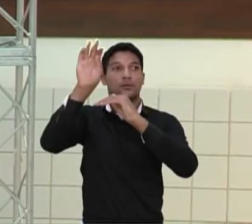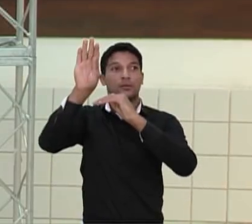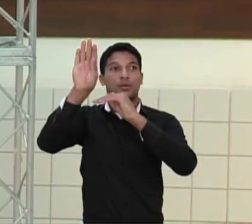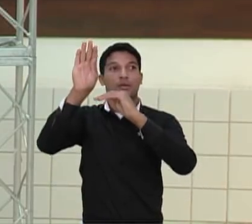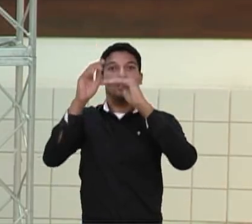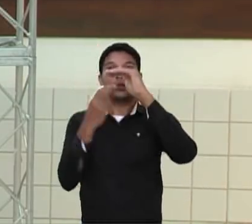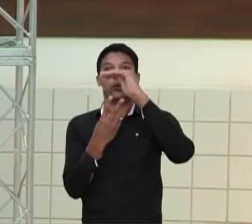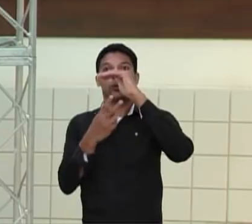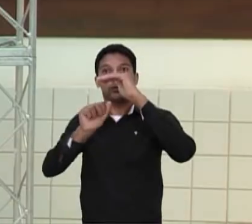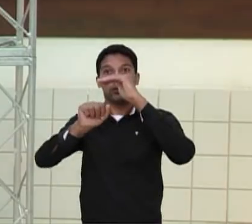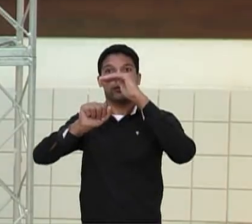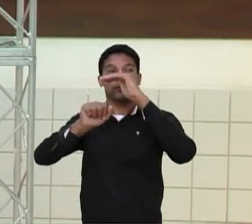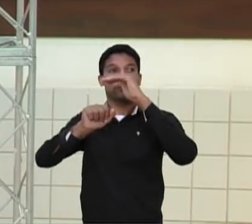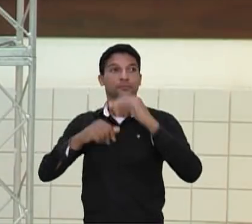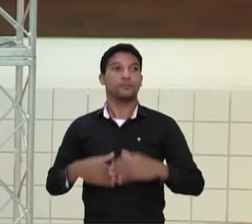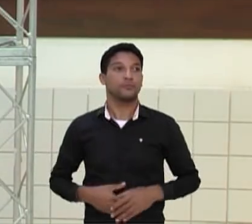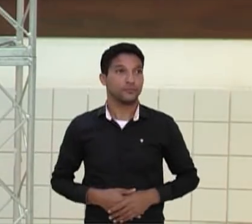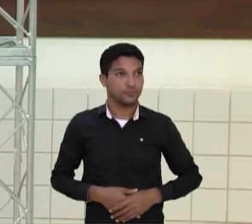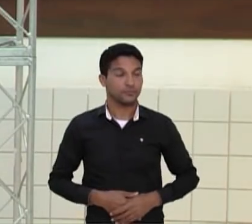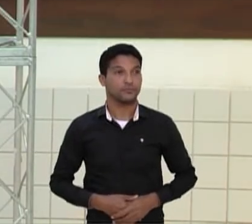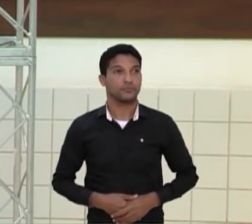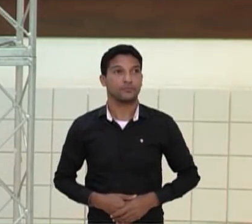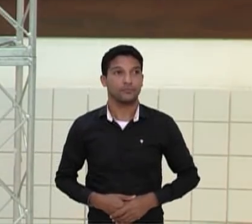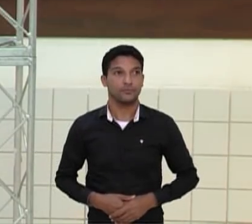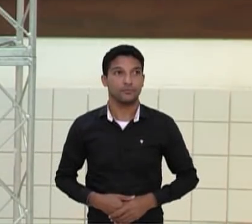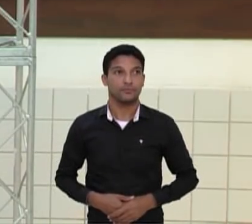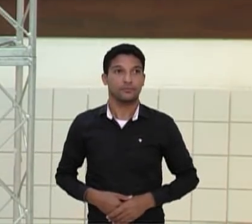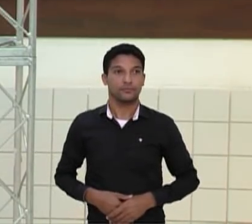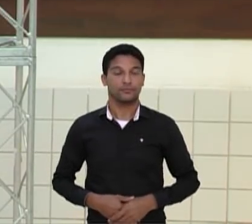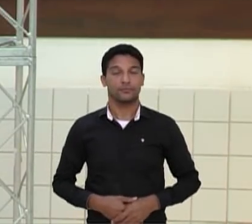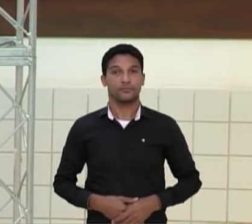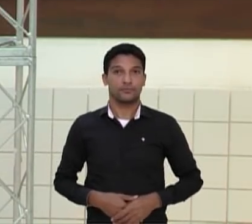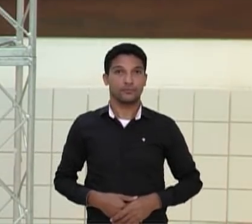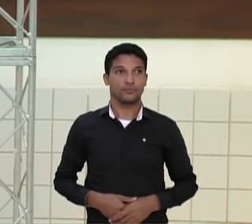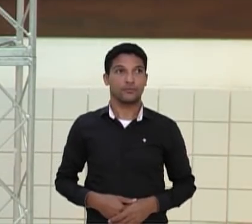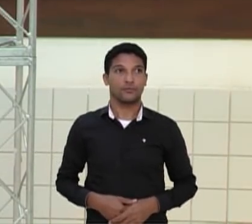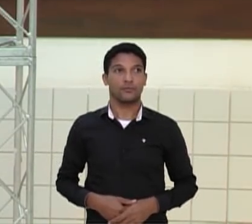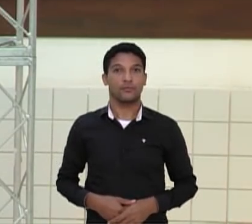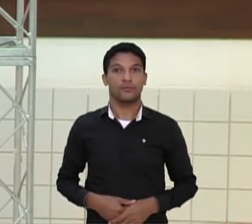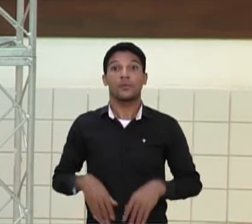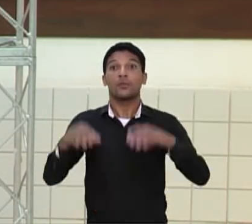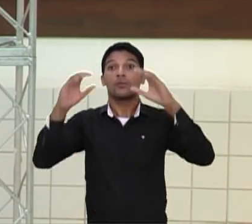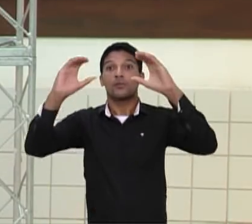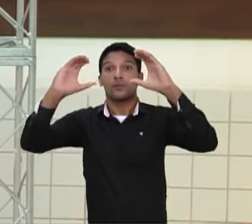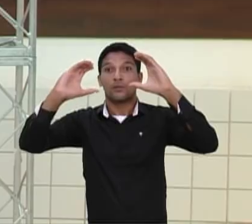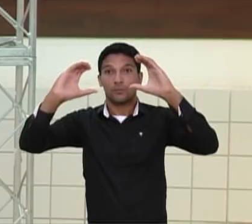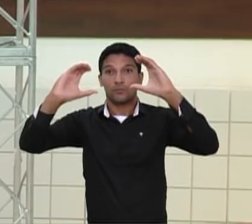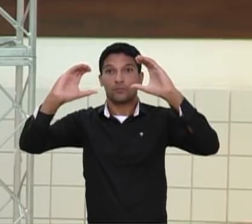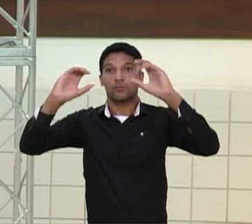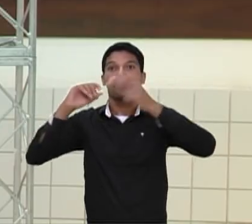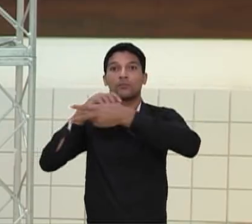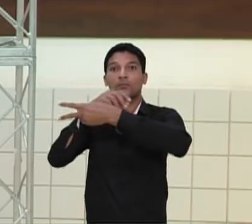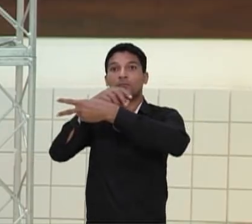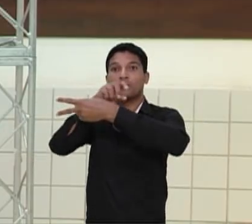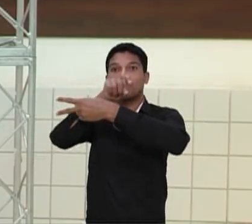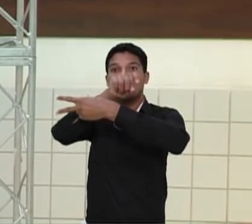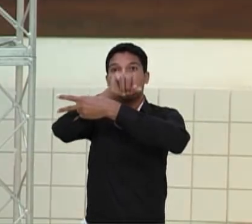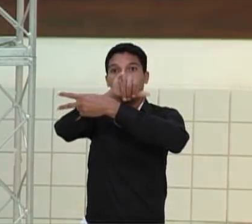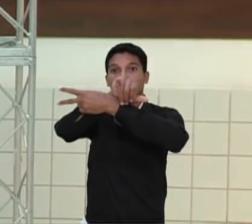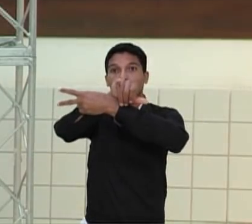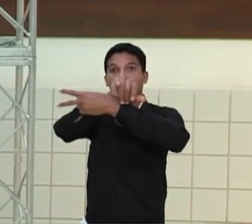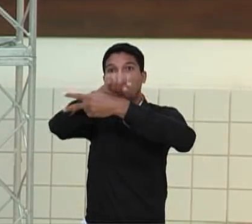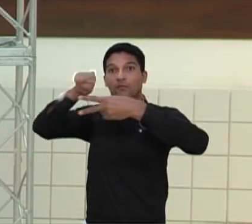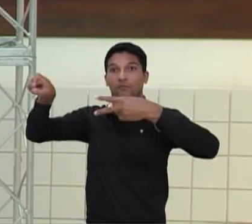a função é o meu c é igual a x ao